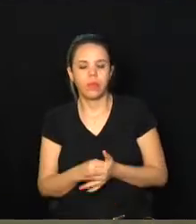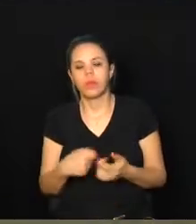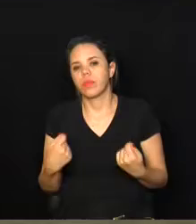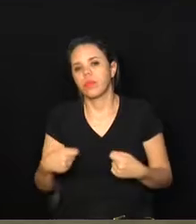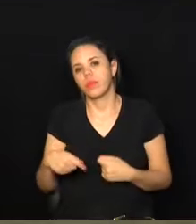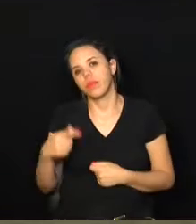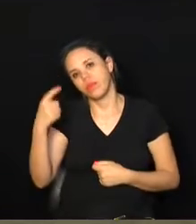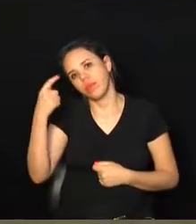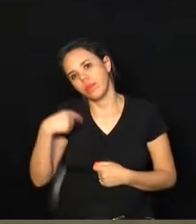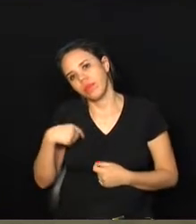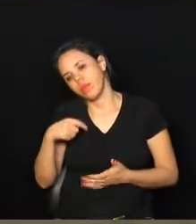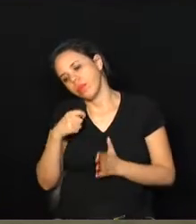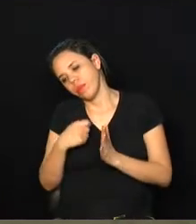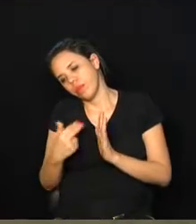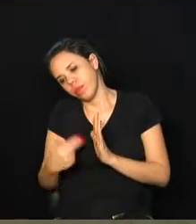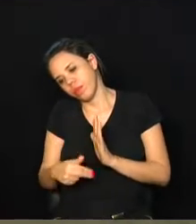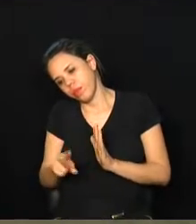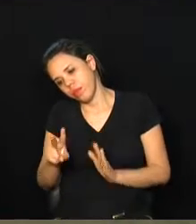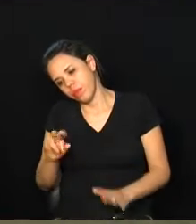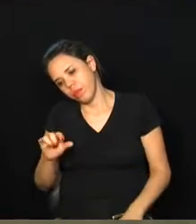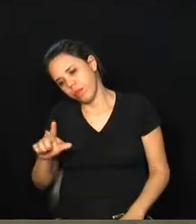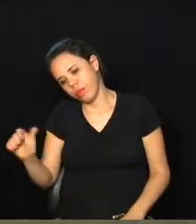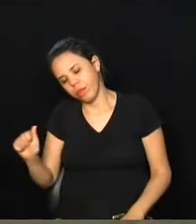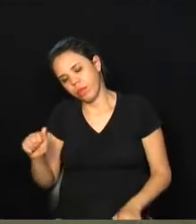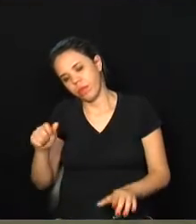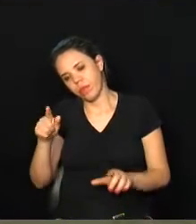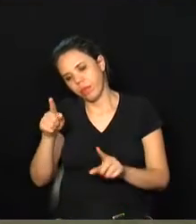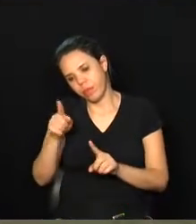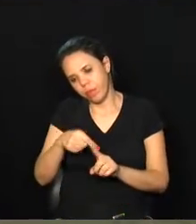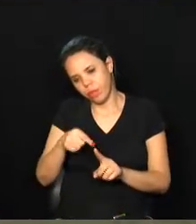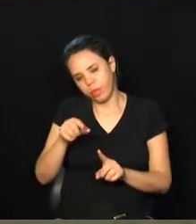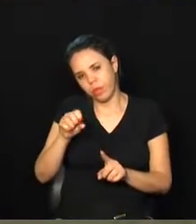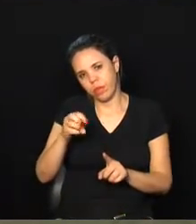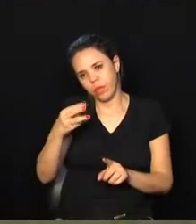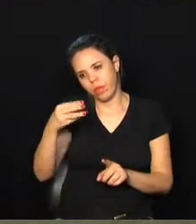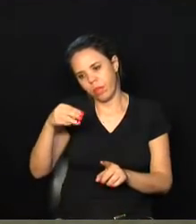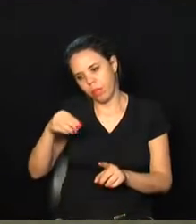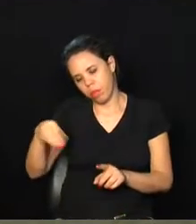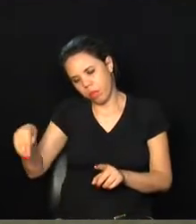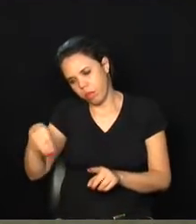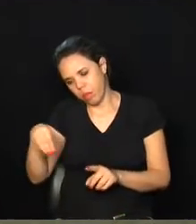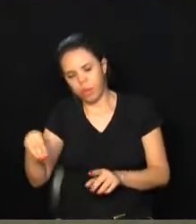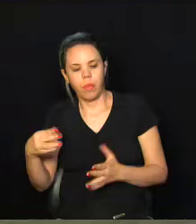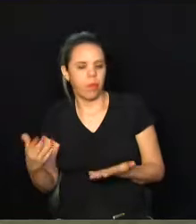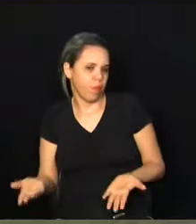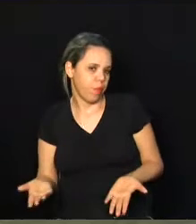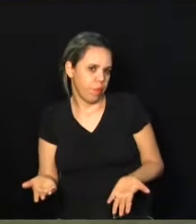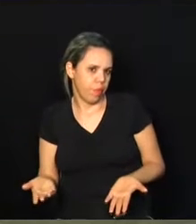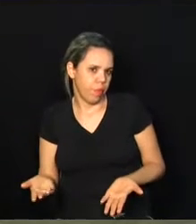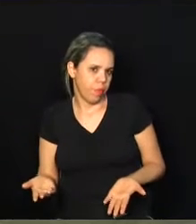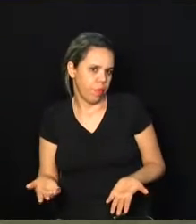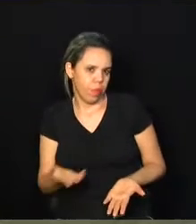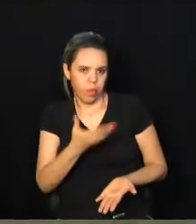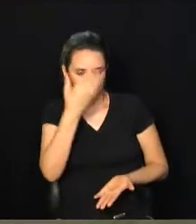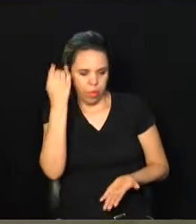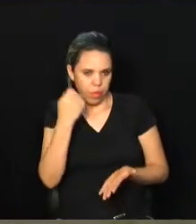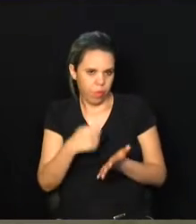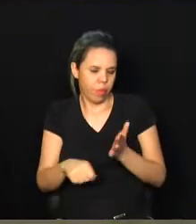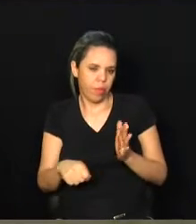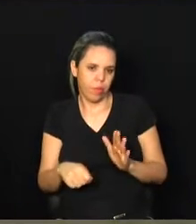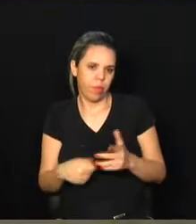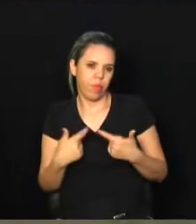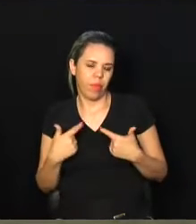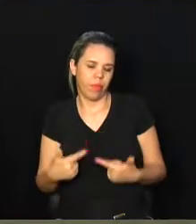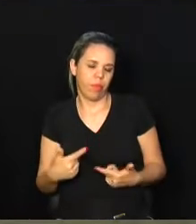eu escrever que a viela tem assento, não tem assento, que está a 3 metros, está a 3 metros. Esqueceu de escrever. Isso é uma